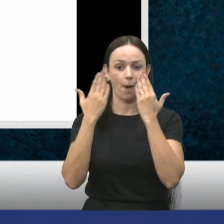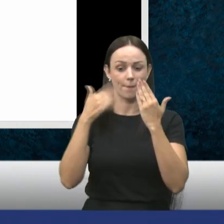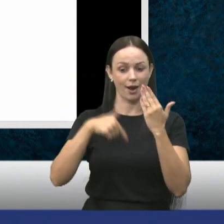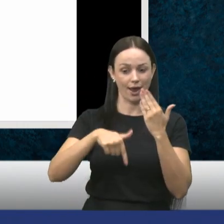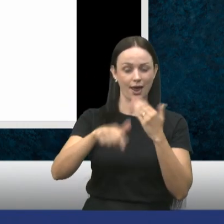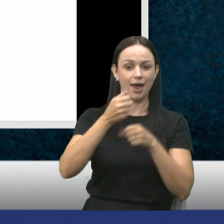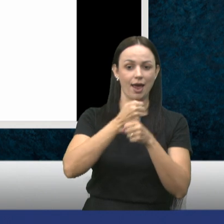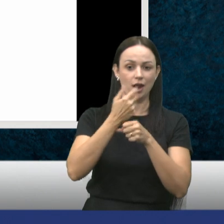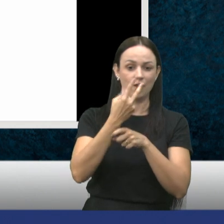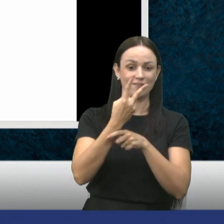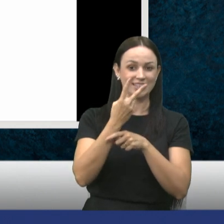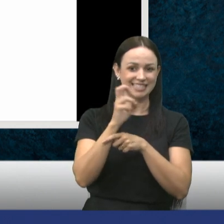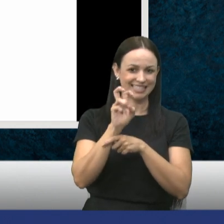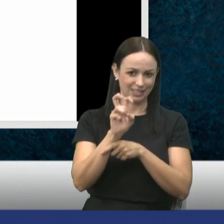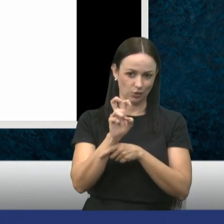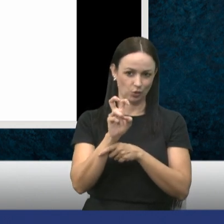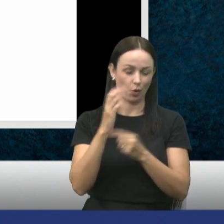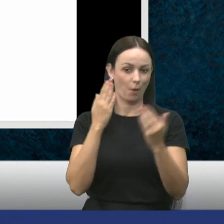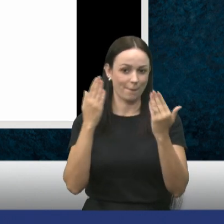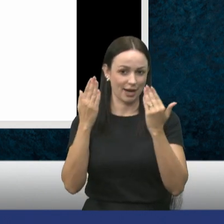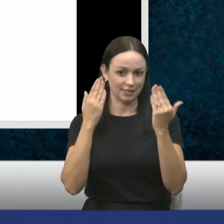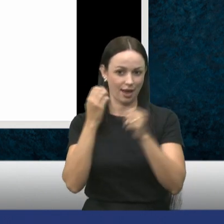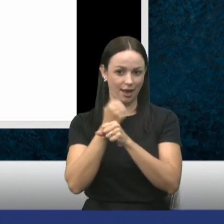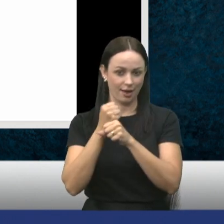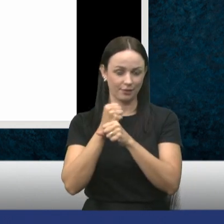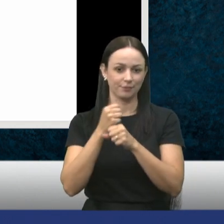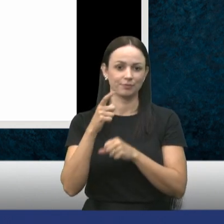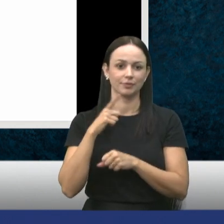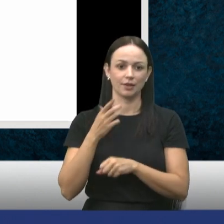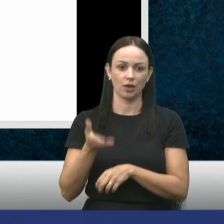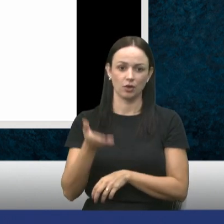quadrimestre de 2025, tivemos uma alta de